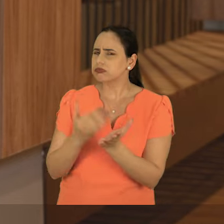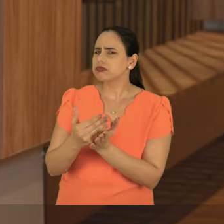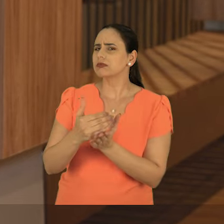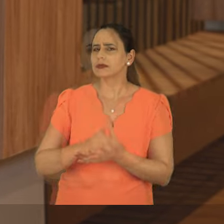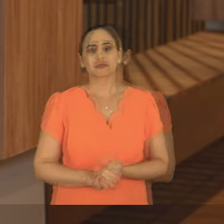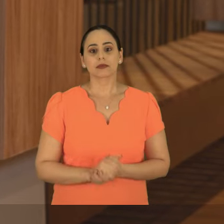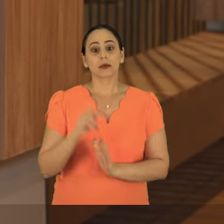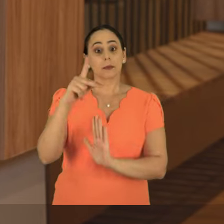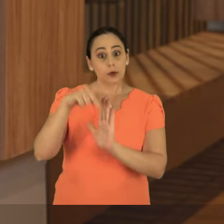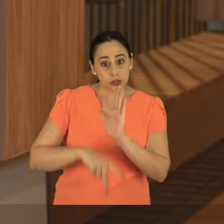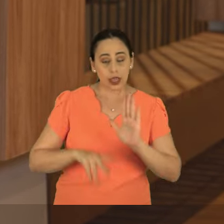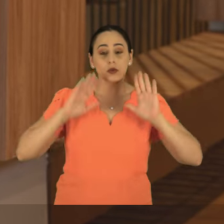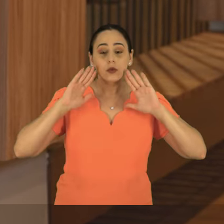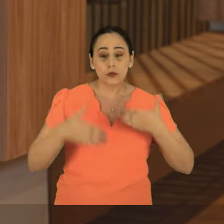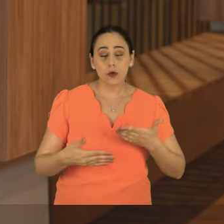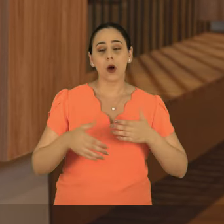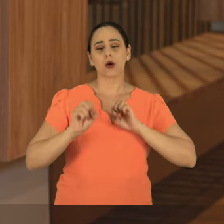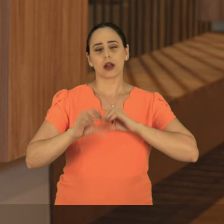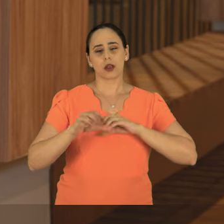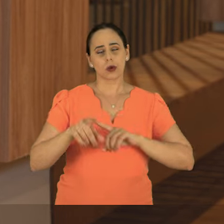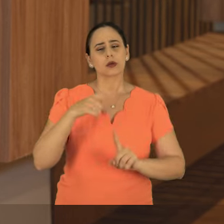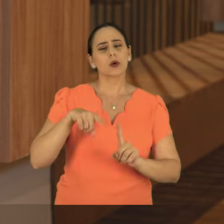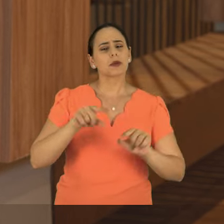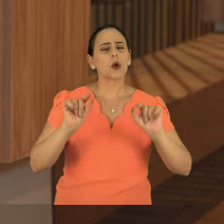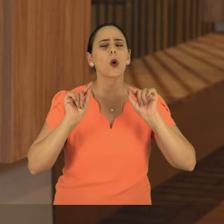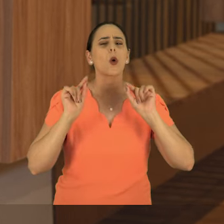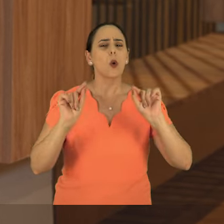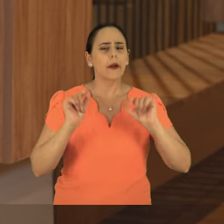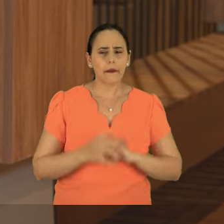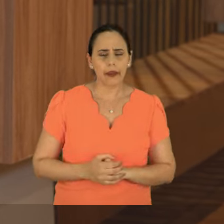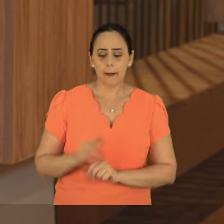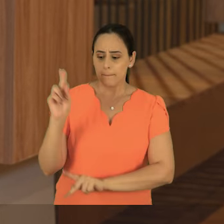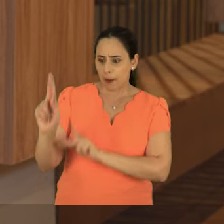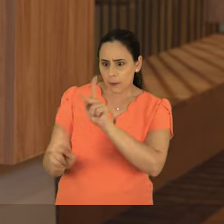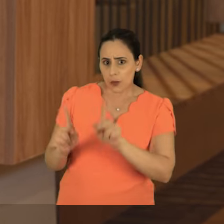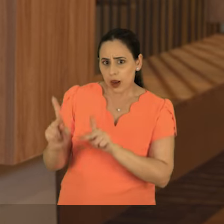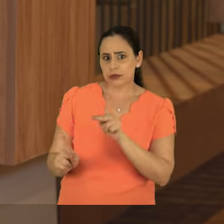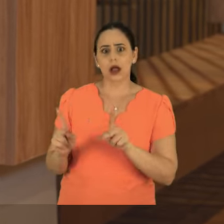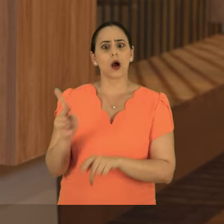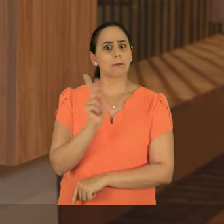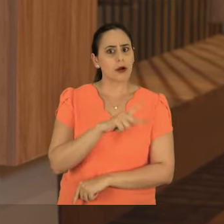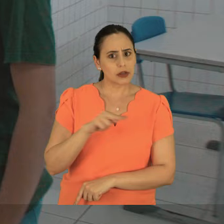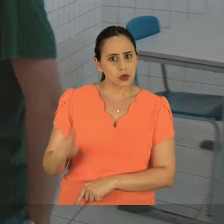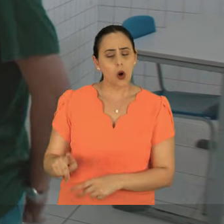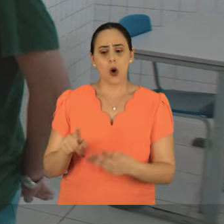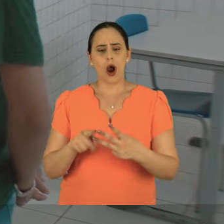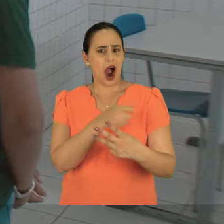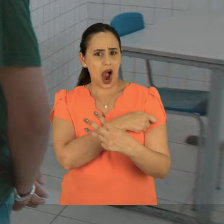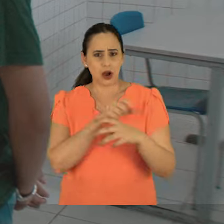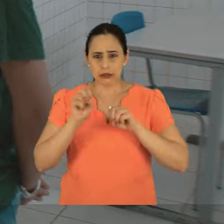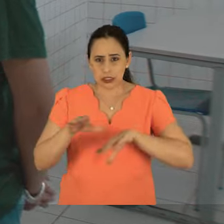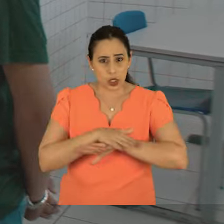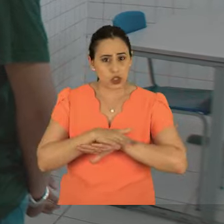O grande objetivo dos projetos voltados para a educação é sensibilizar não só a população, professores e alunos,